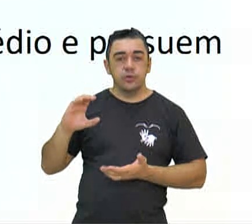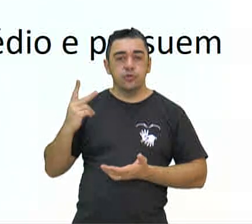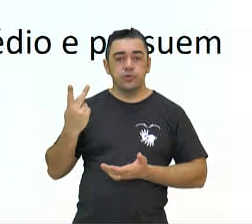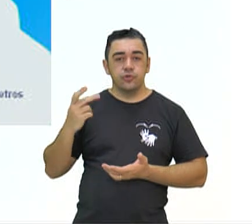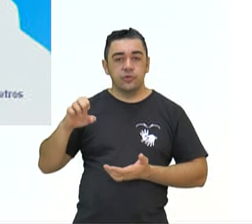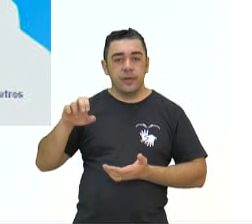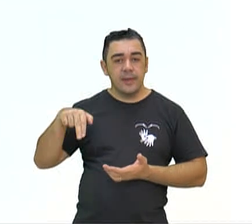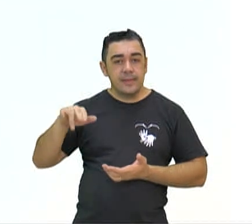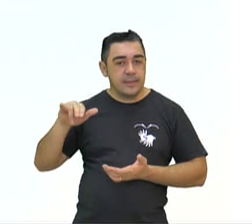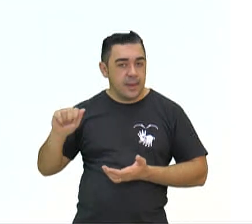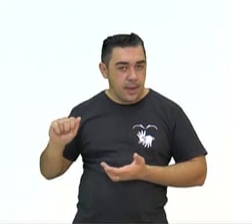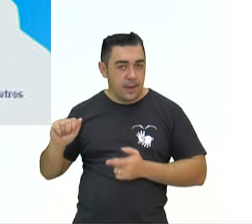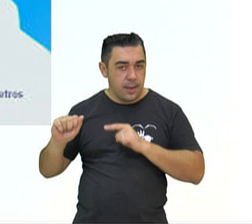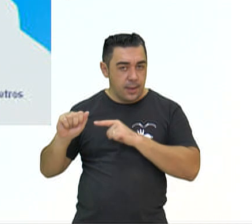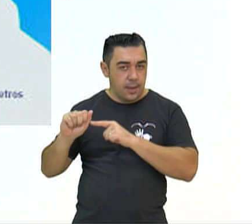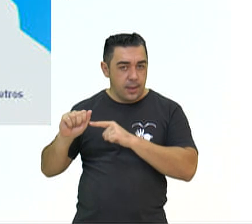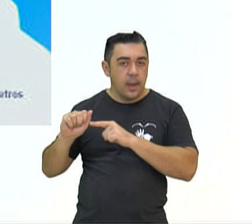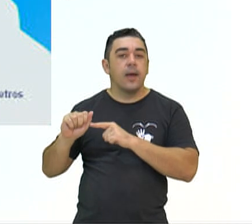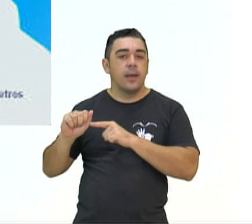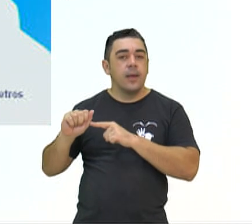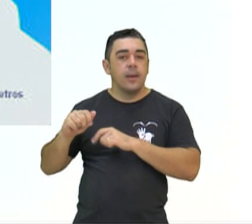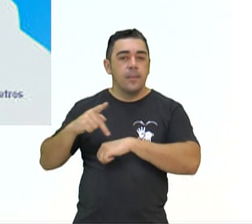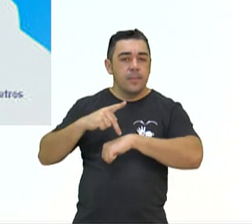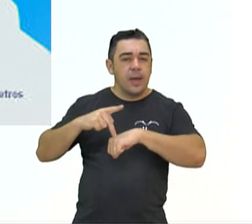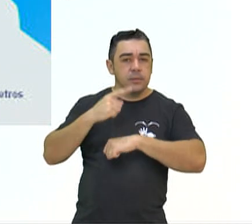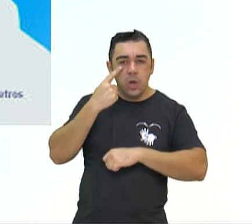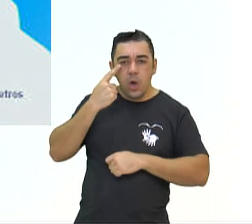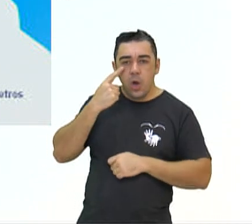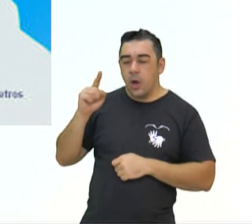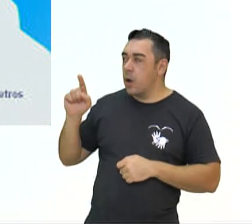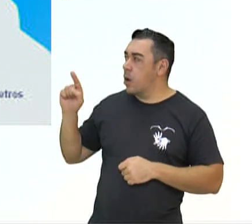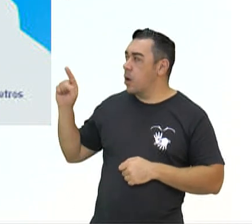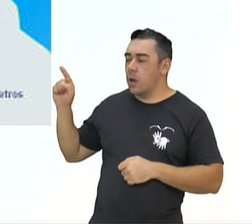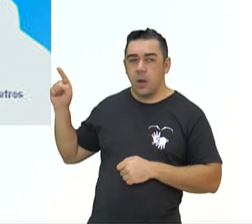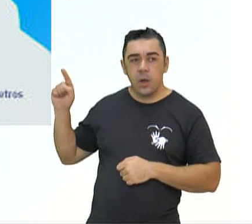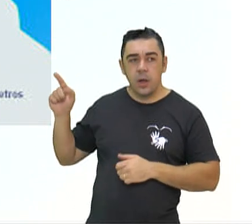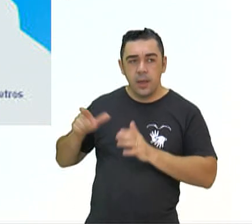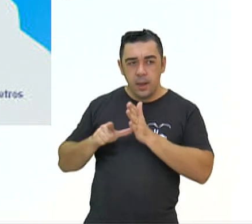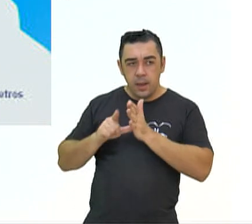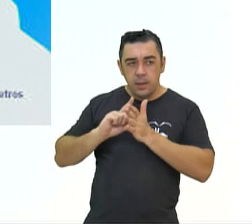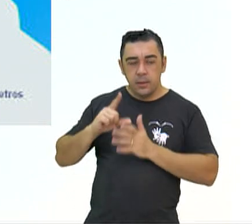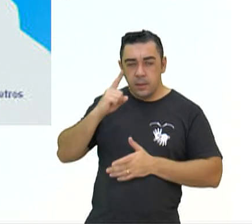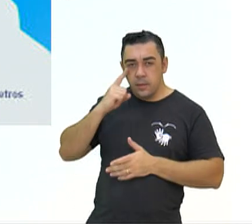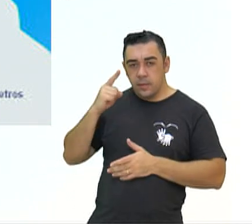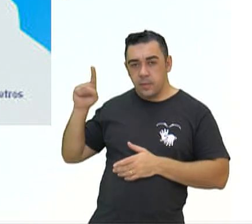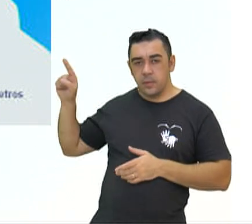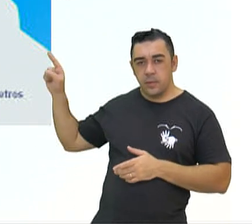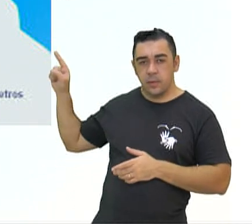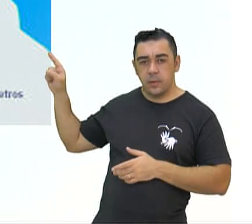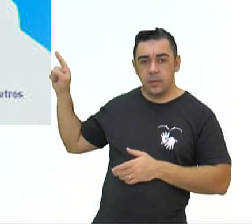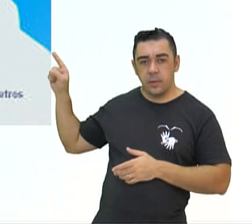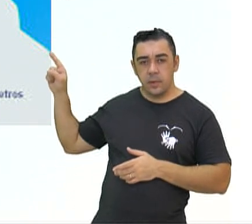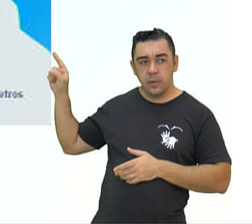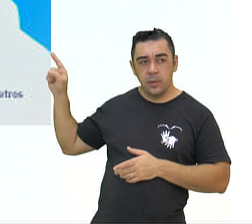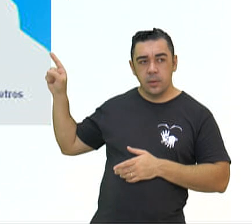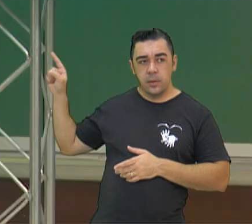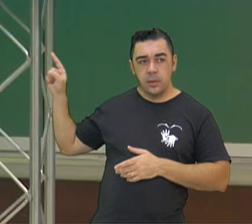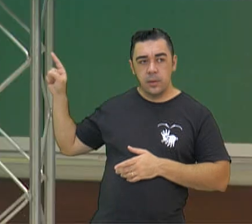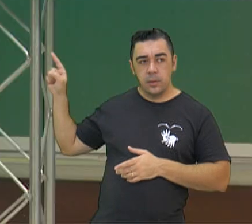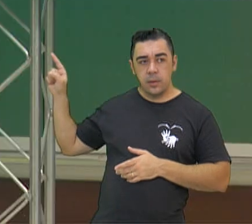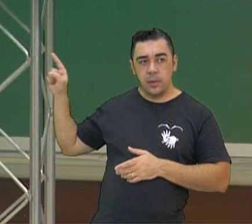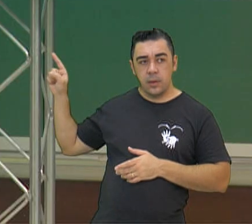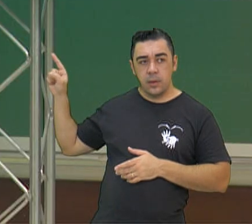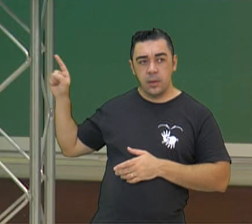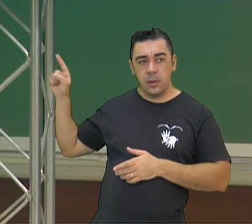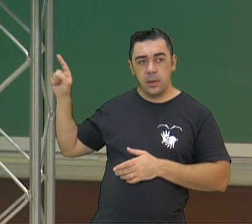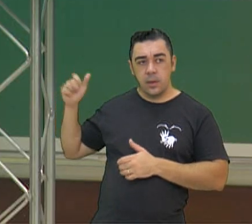Vamos voltar aqui só para você observar. Lembra que eu chamei a atenção na hora que nós chegamos? A primeira vez que passamos por aqui, a Ossétia,